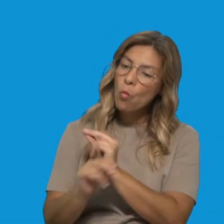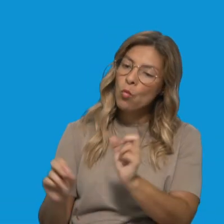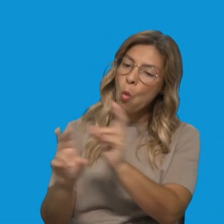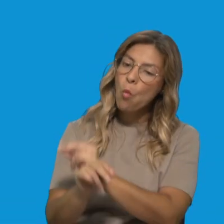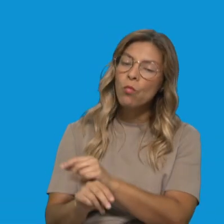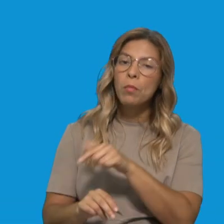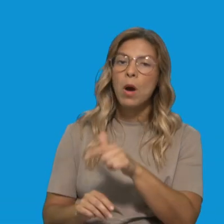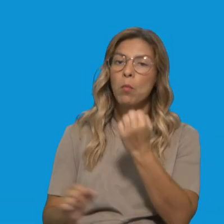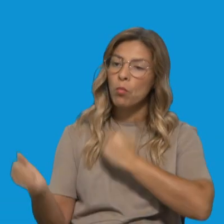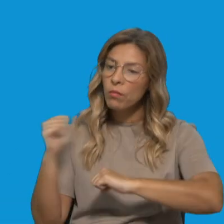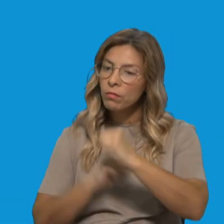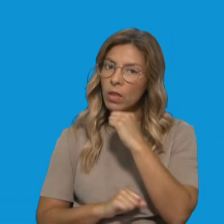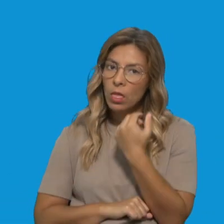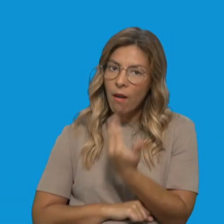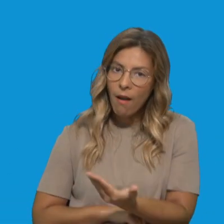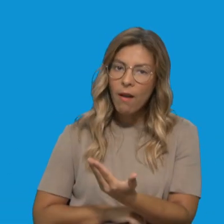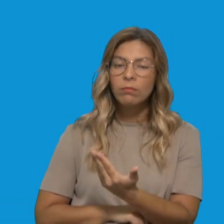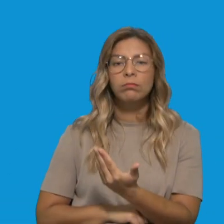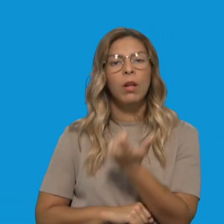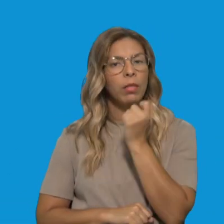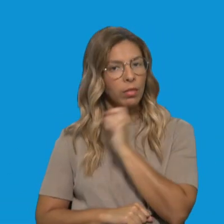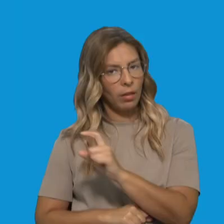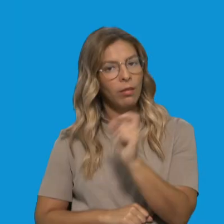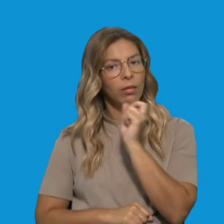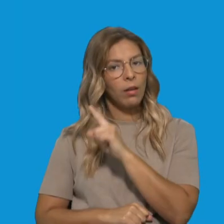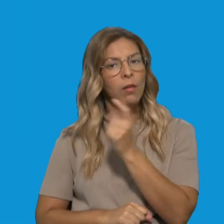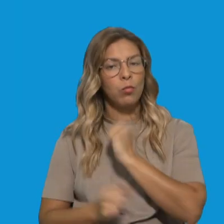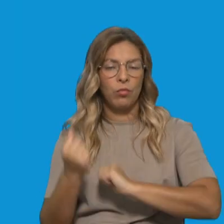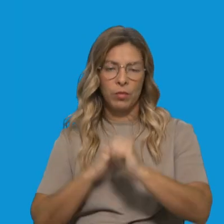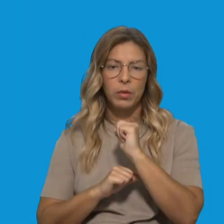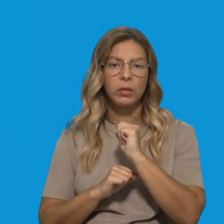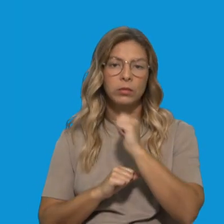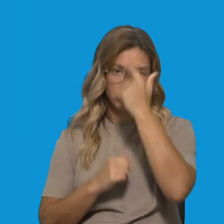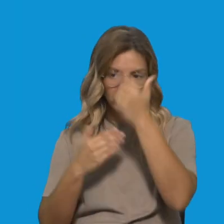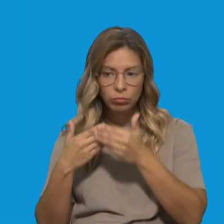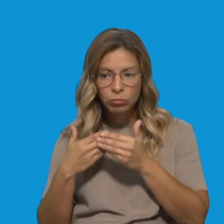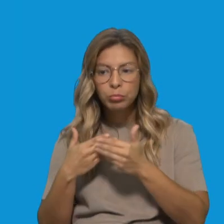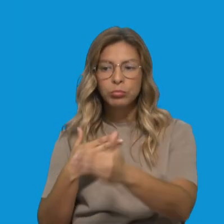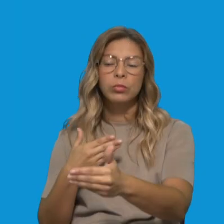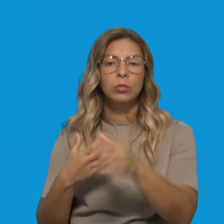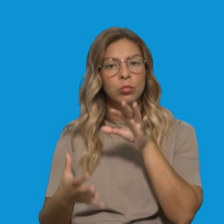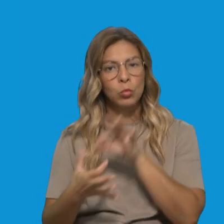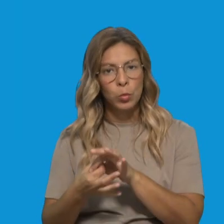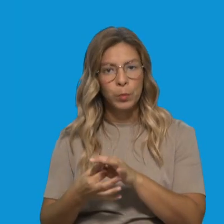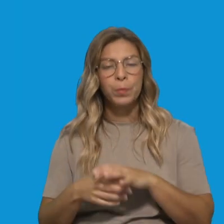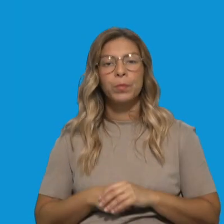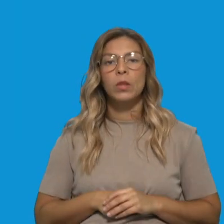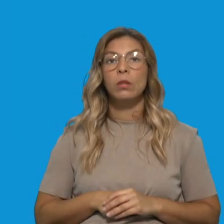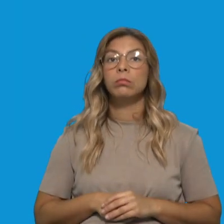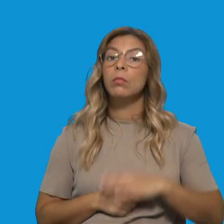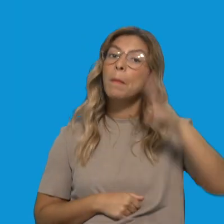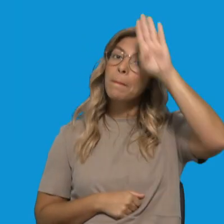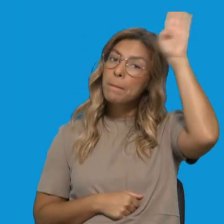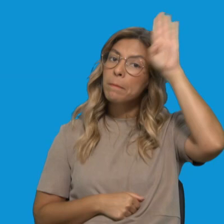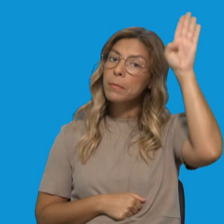novos dinamismos que então nos põem em movimento para reanimar a nossa caminhada. Aliás, o Papa